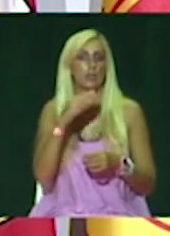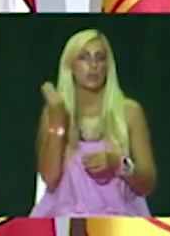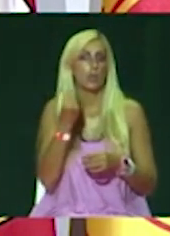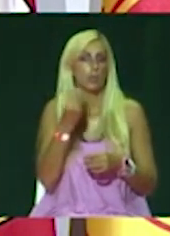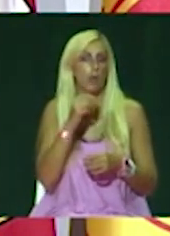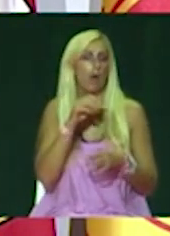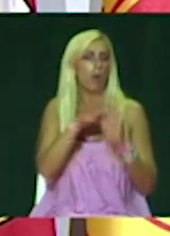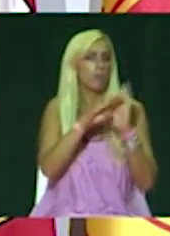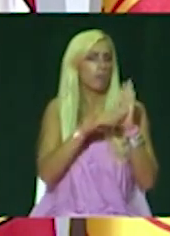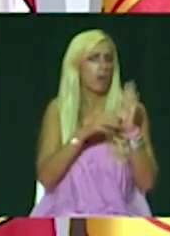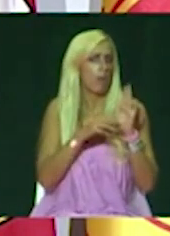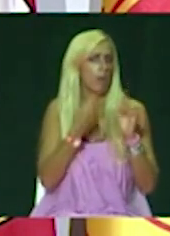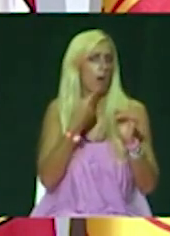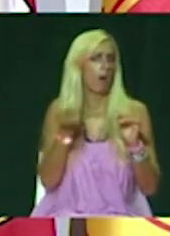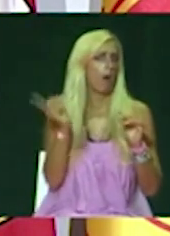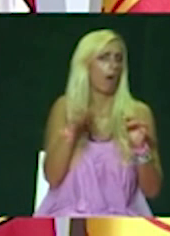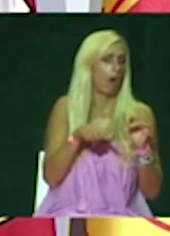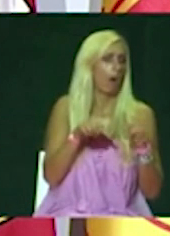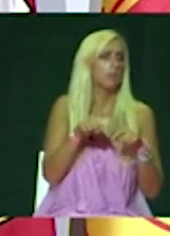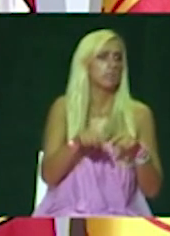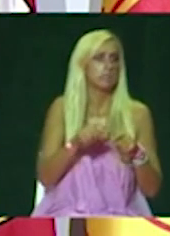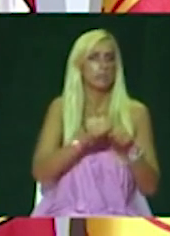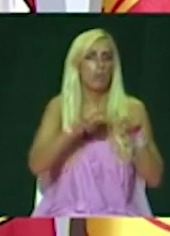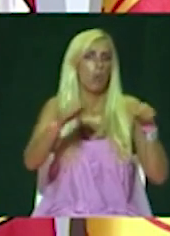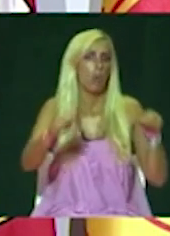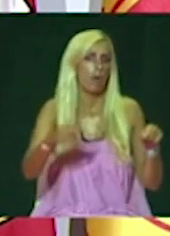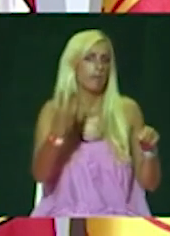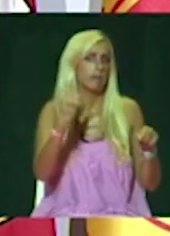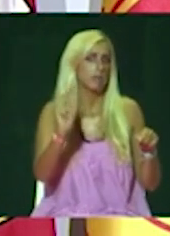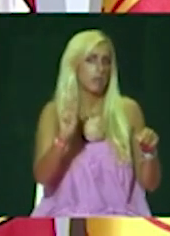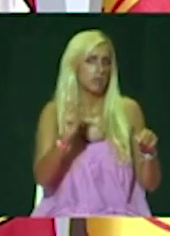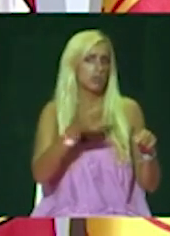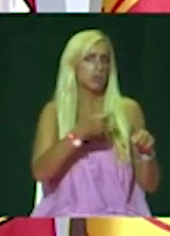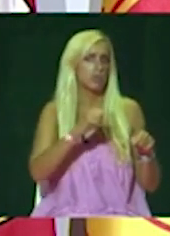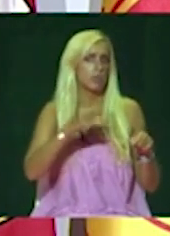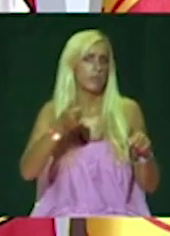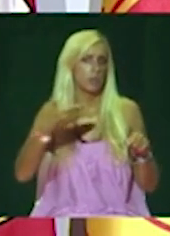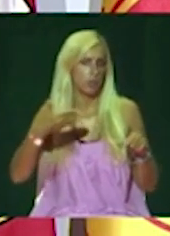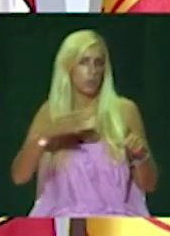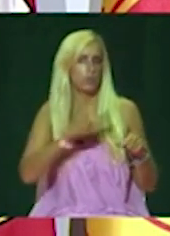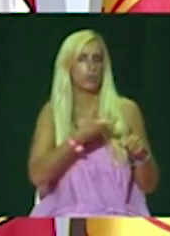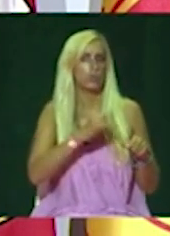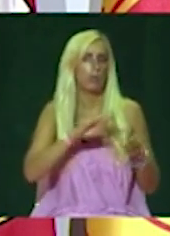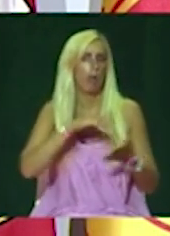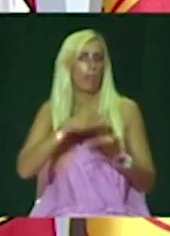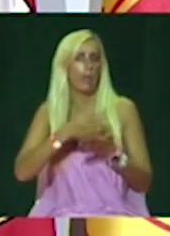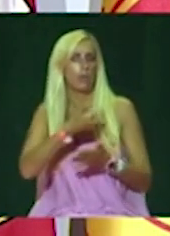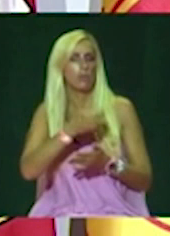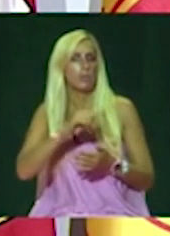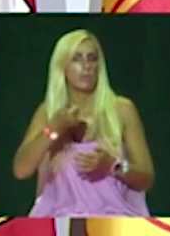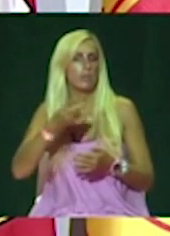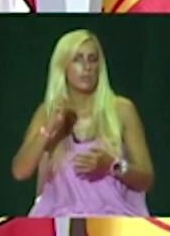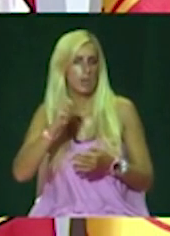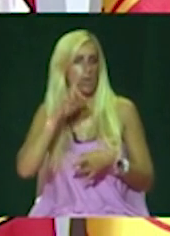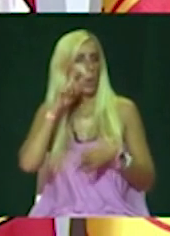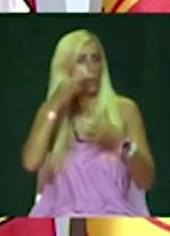programa Regressar, vamos prolongá-lo por mais 3 anos, para 2021, 2022, 2023, assegurando